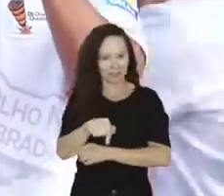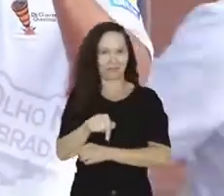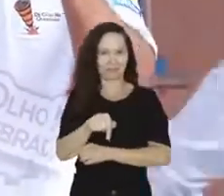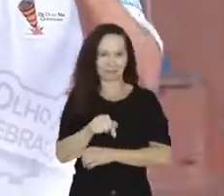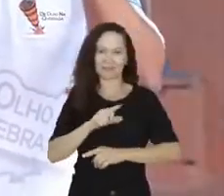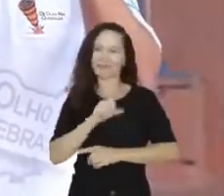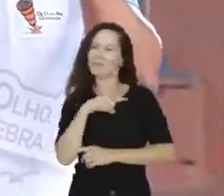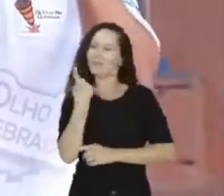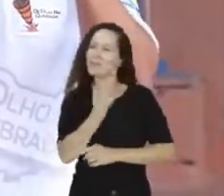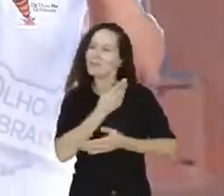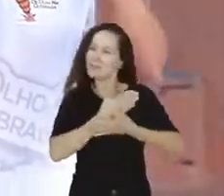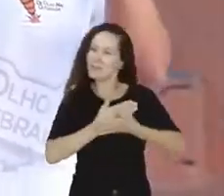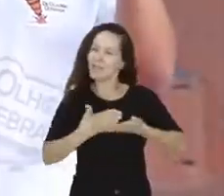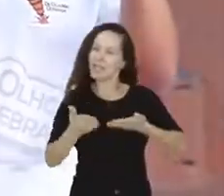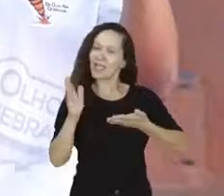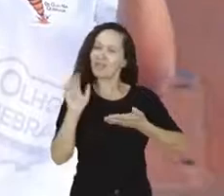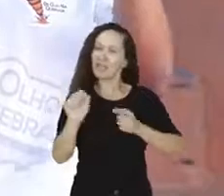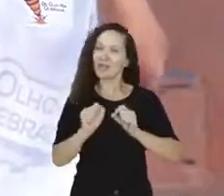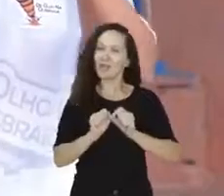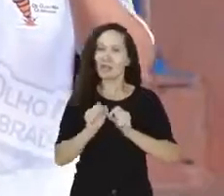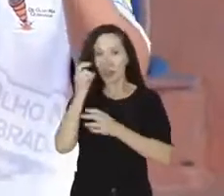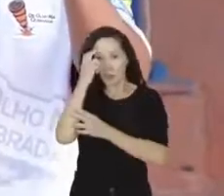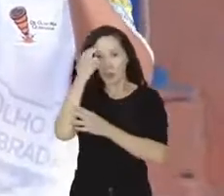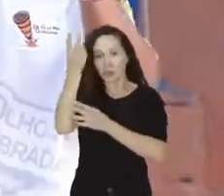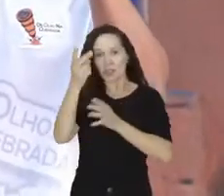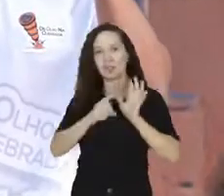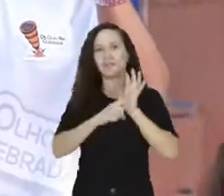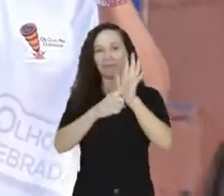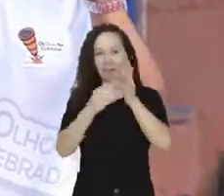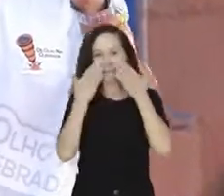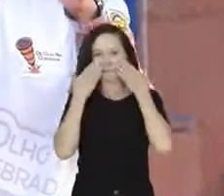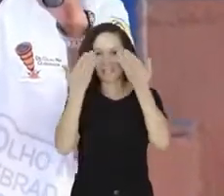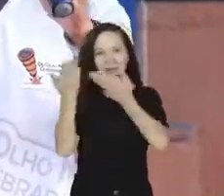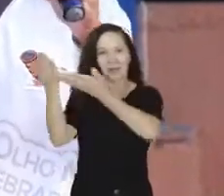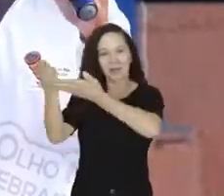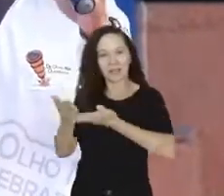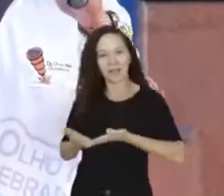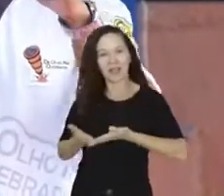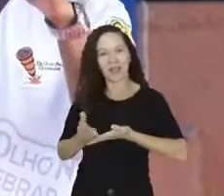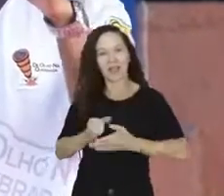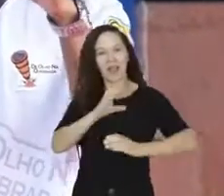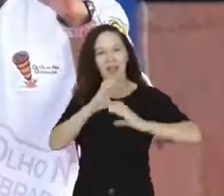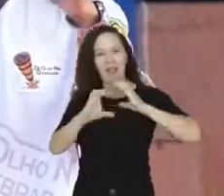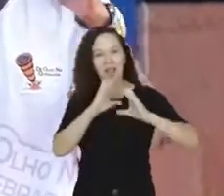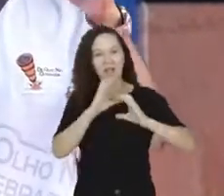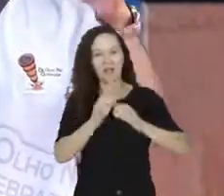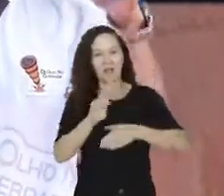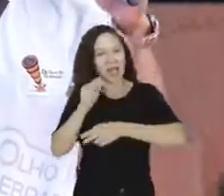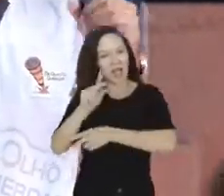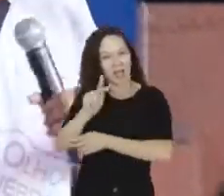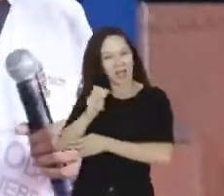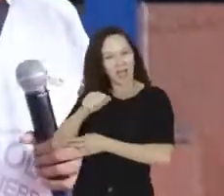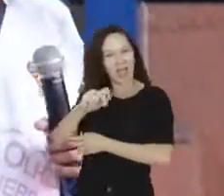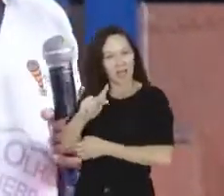a intervenção cultural. Eu gostaria de chamar aqui a rapper Mariana. Palmas para Mariana,